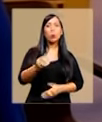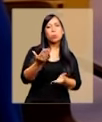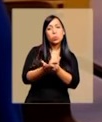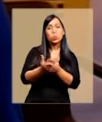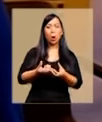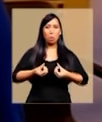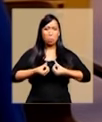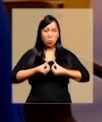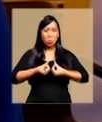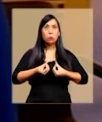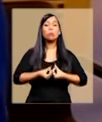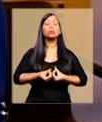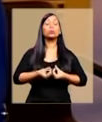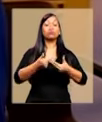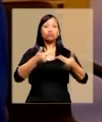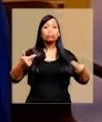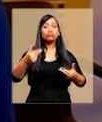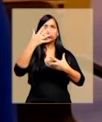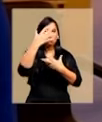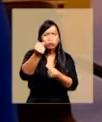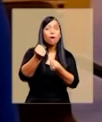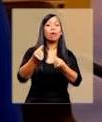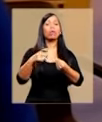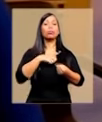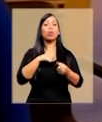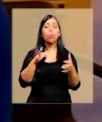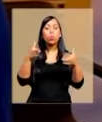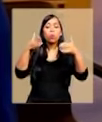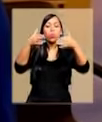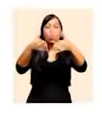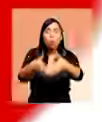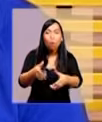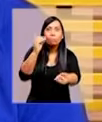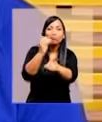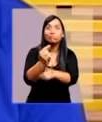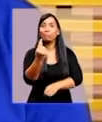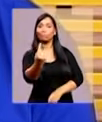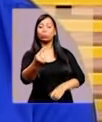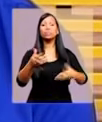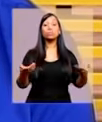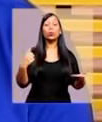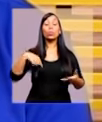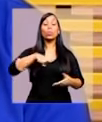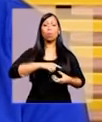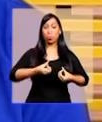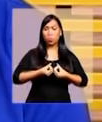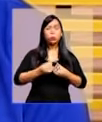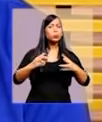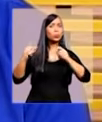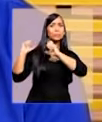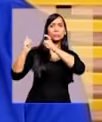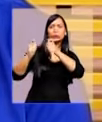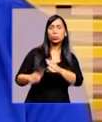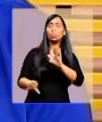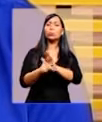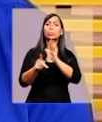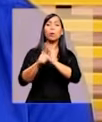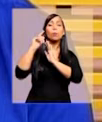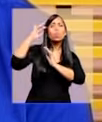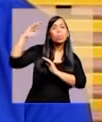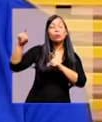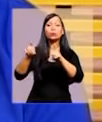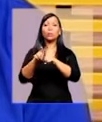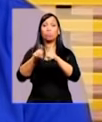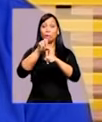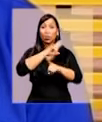estudos budistas, os vários rios da fé desaguam no mesmo mar. No budismo, nós consideramos todas as tradições